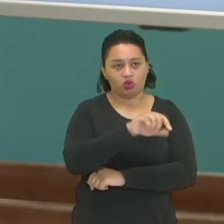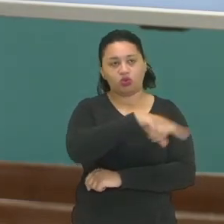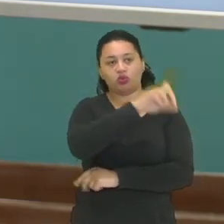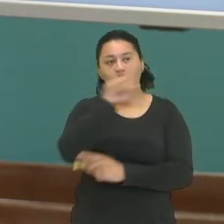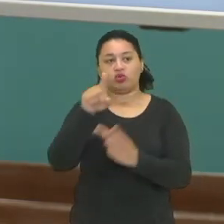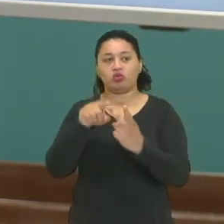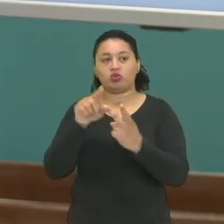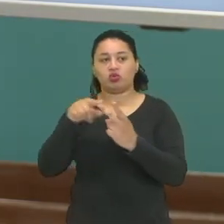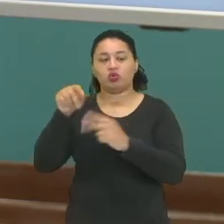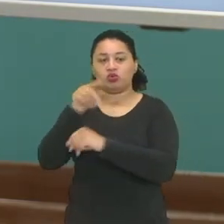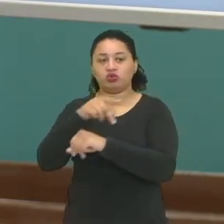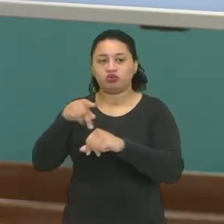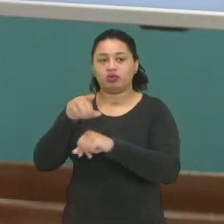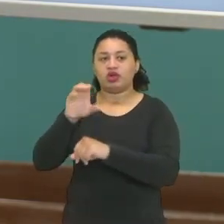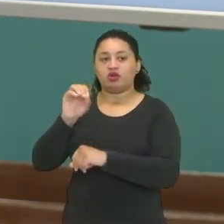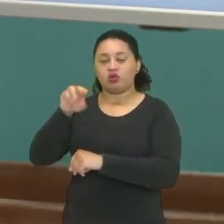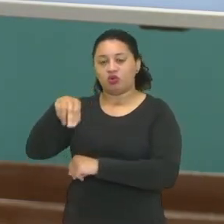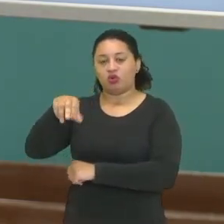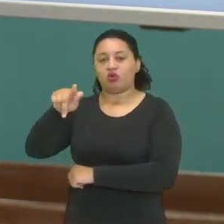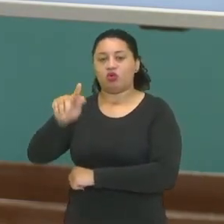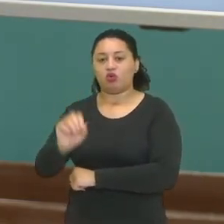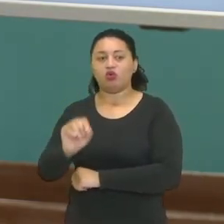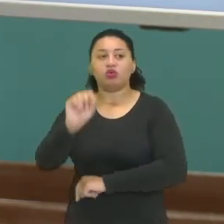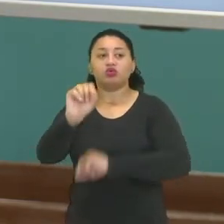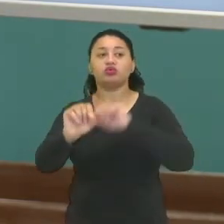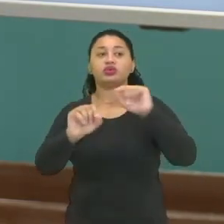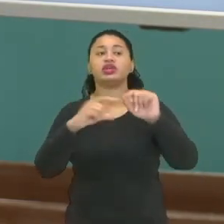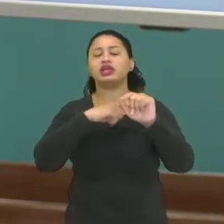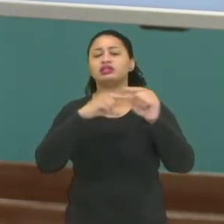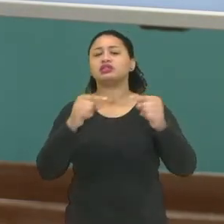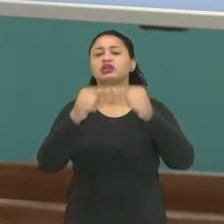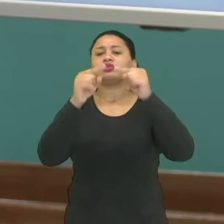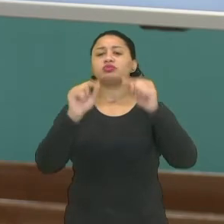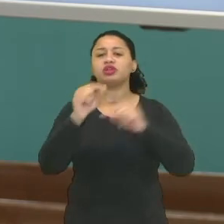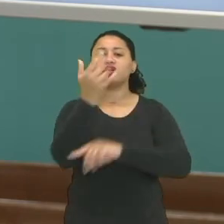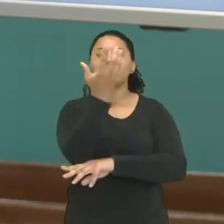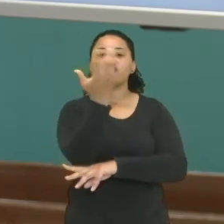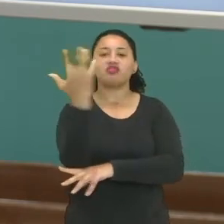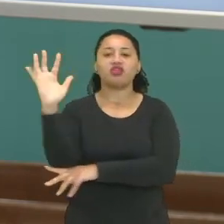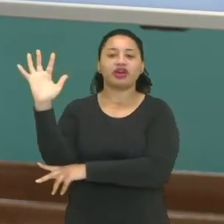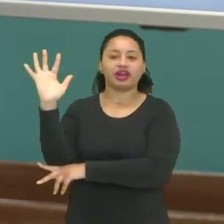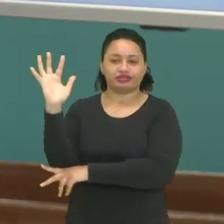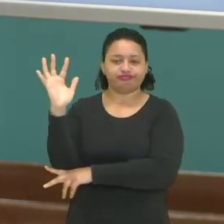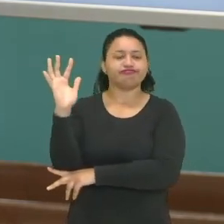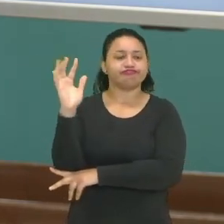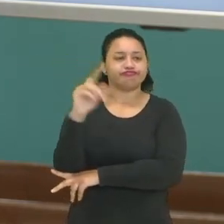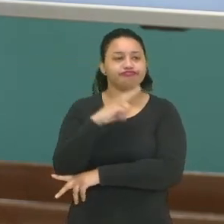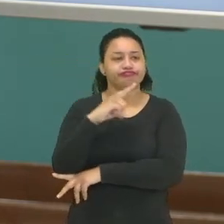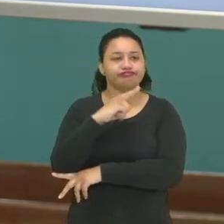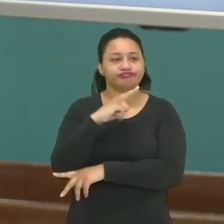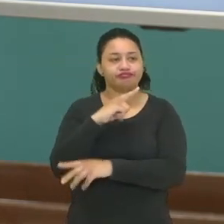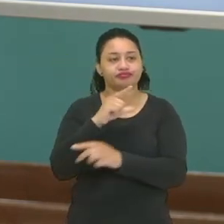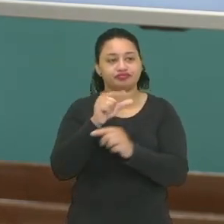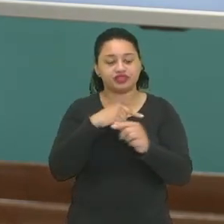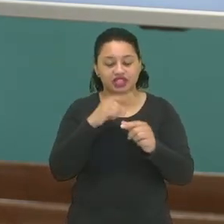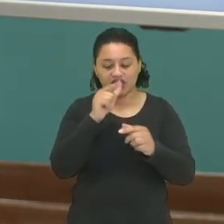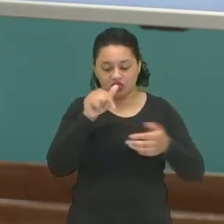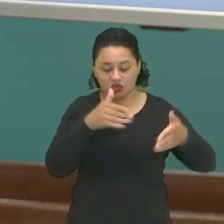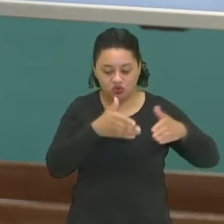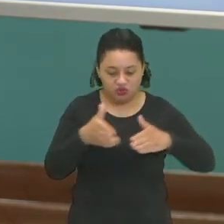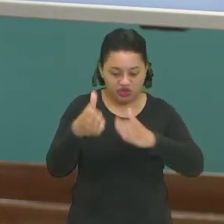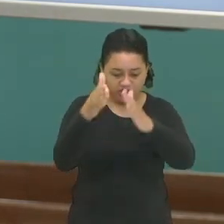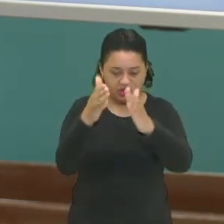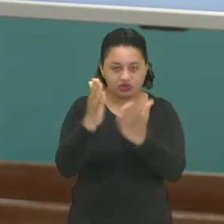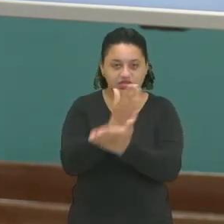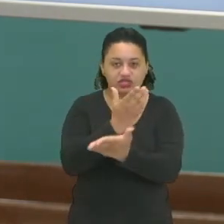ponto é esse. E o que eles têm em comum? A floresta do Congo, que é uma floresta equatorial, e são cortados então pelo rio Congo. Mas